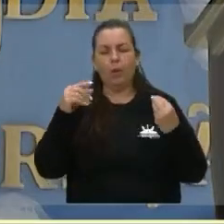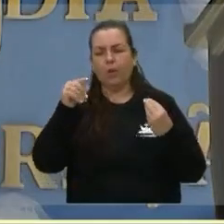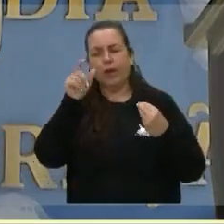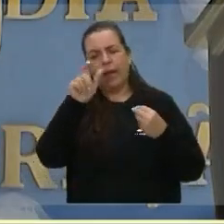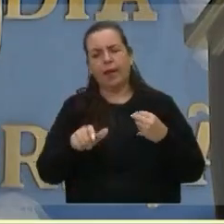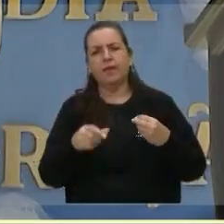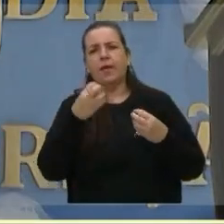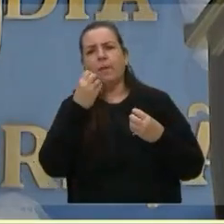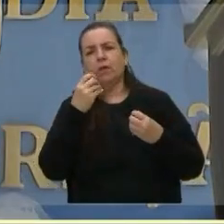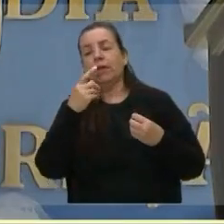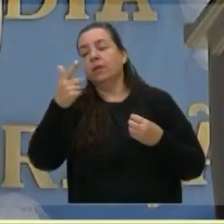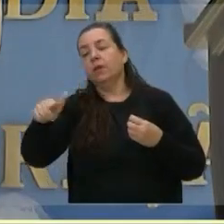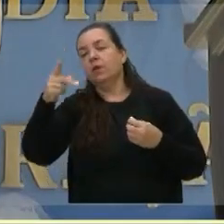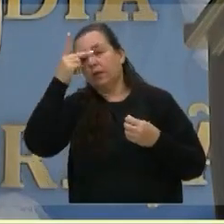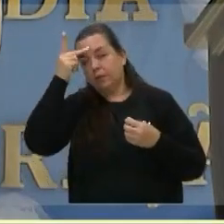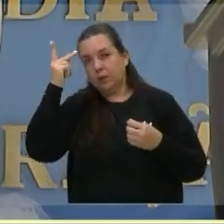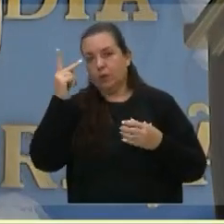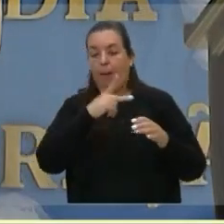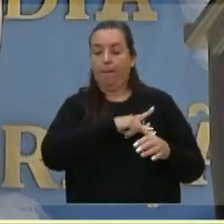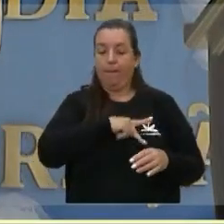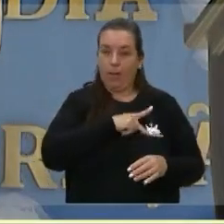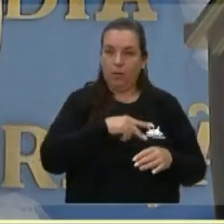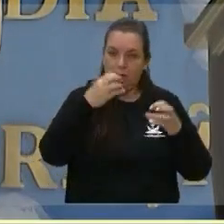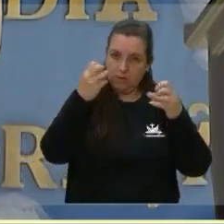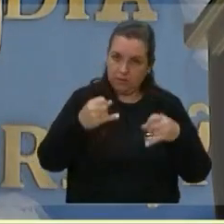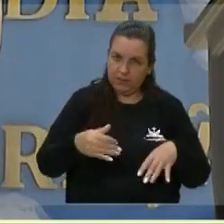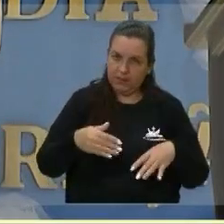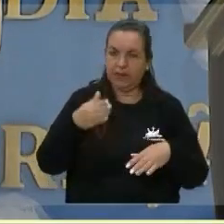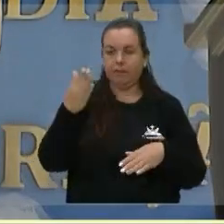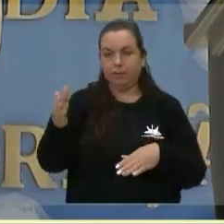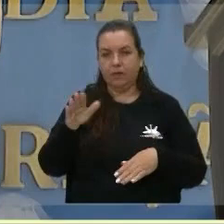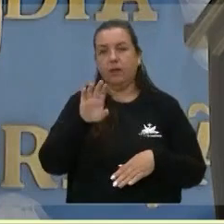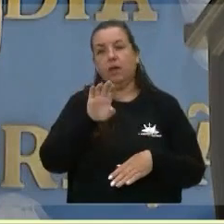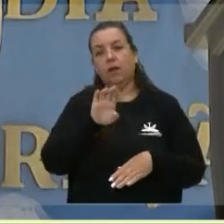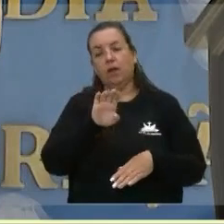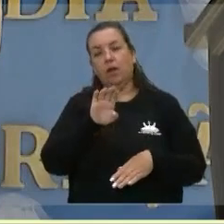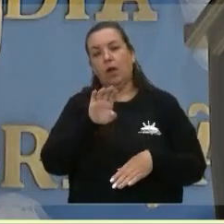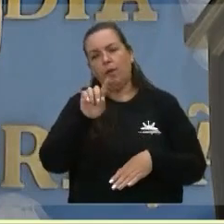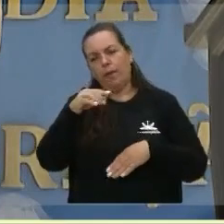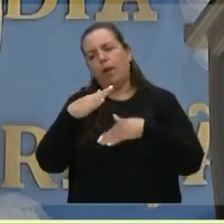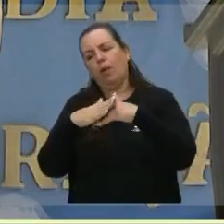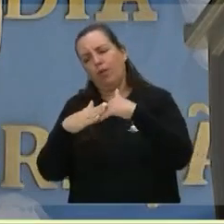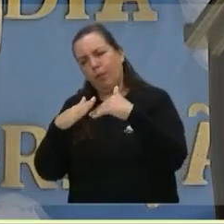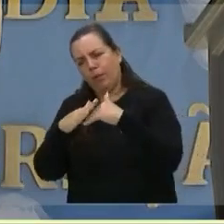para com os outros? Paulo nos explica aos Efésios. Compassivos.